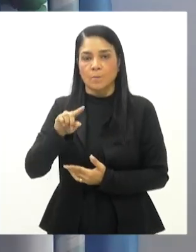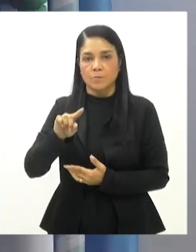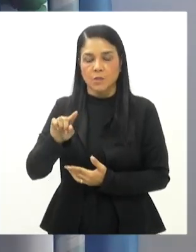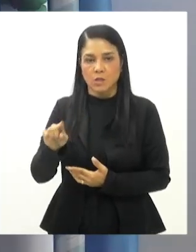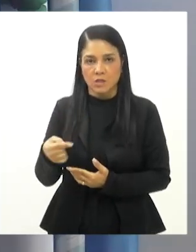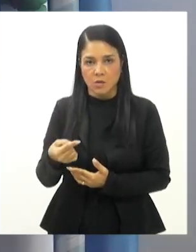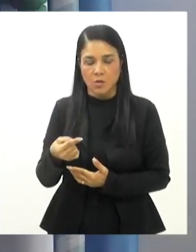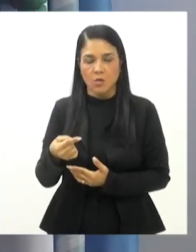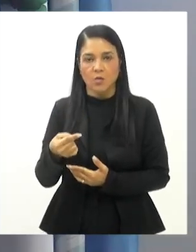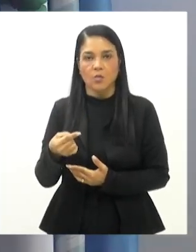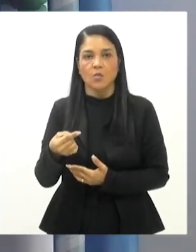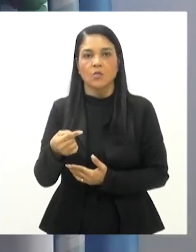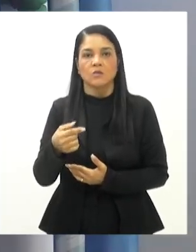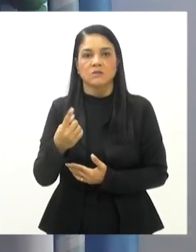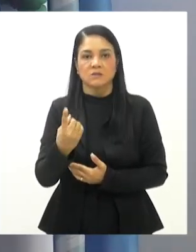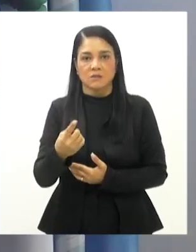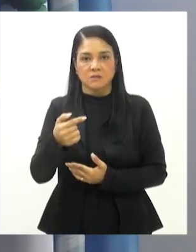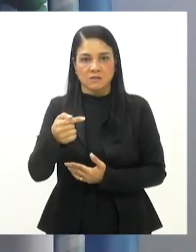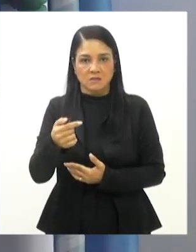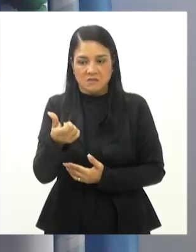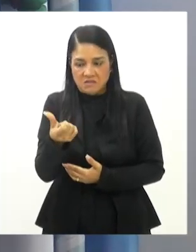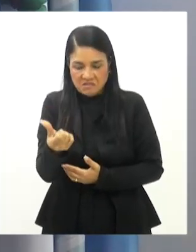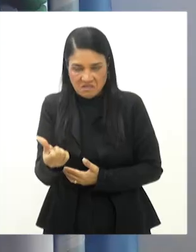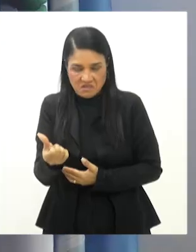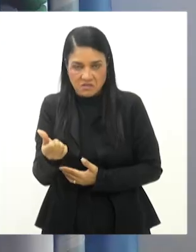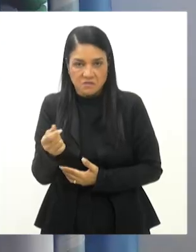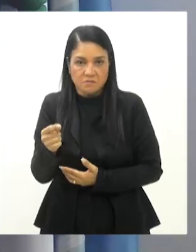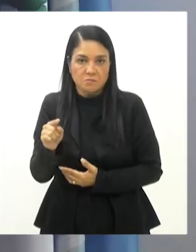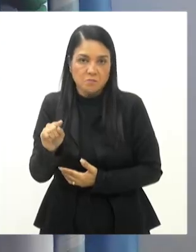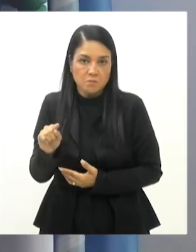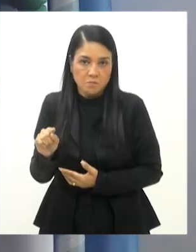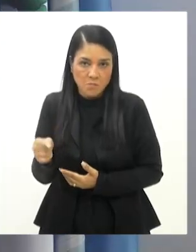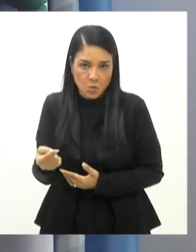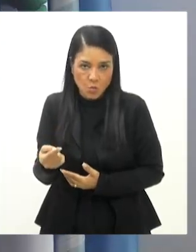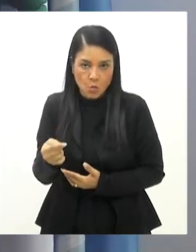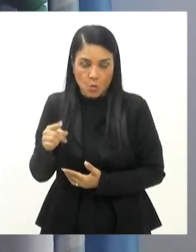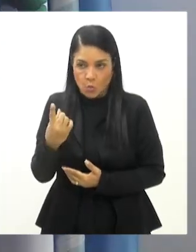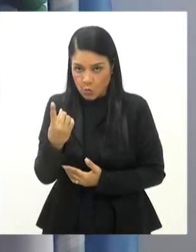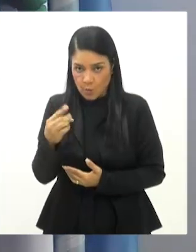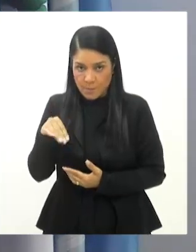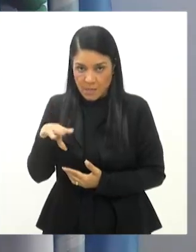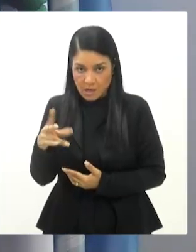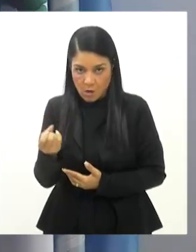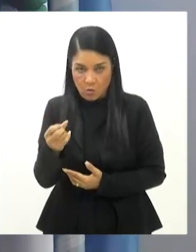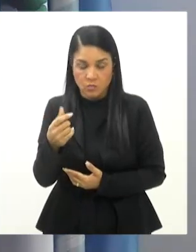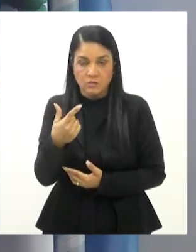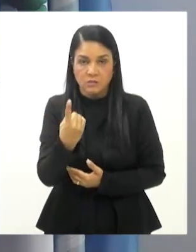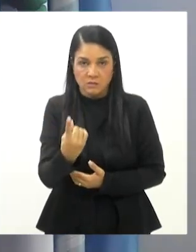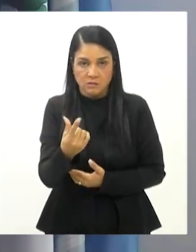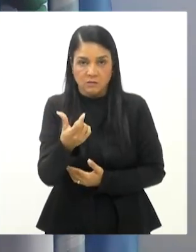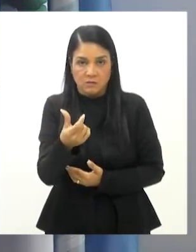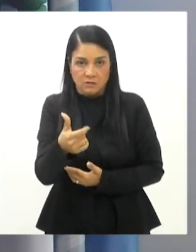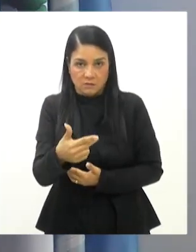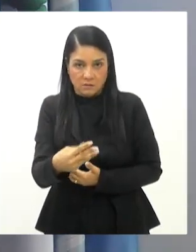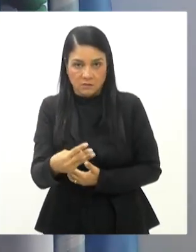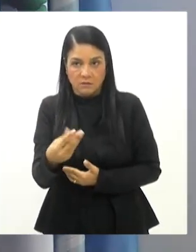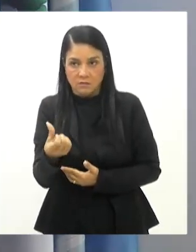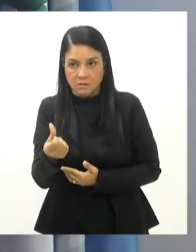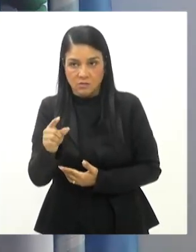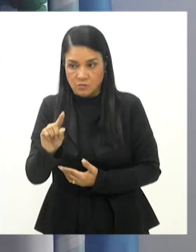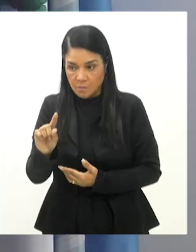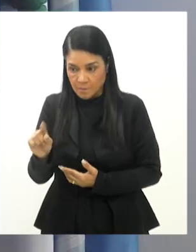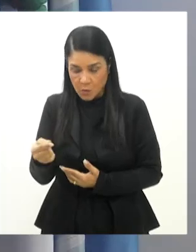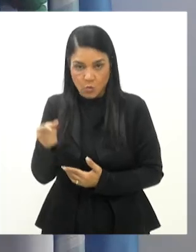1.876.000 a definir. Não tem plano nenhum. Deputado, os recursos não, só para finalizar, último parágrafo, da grande prestação de contas da